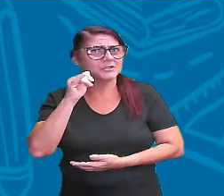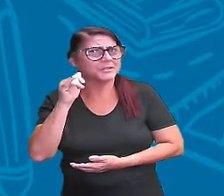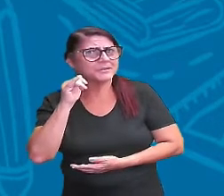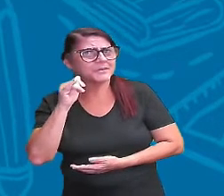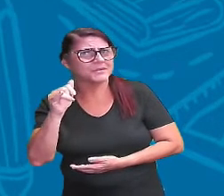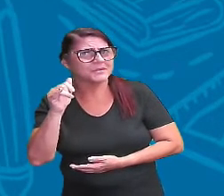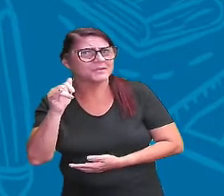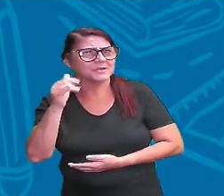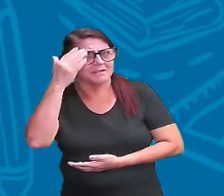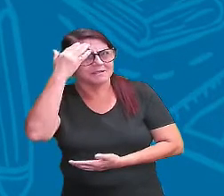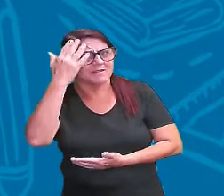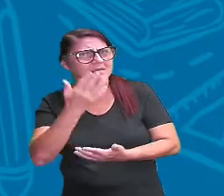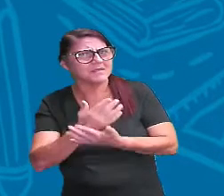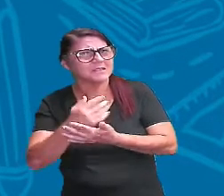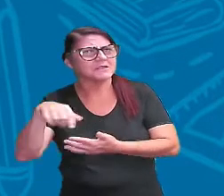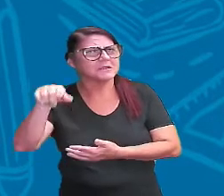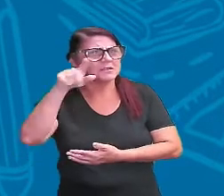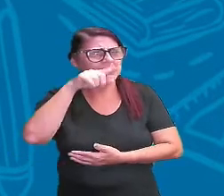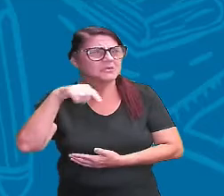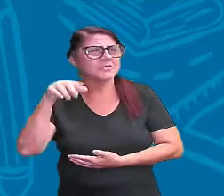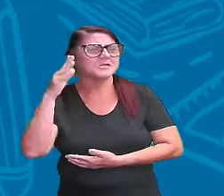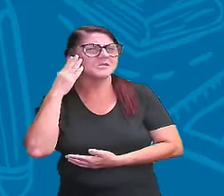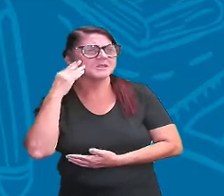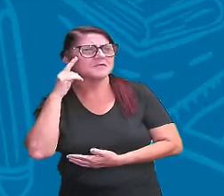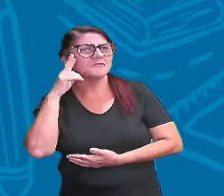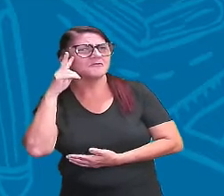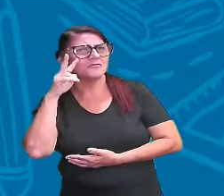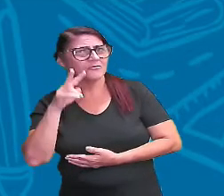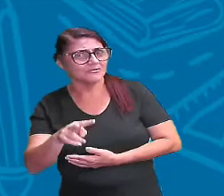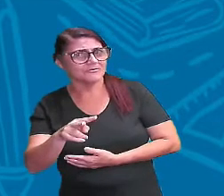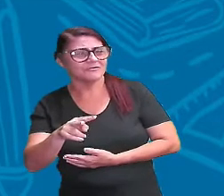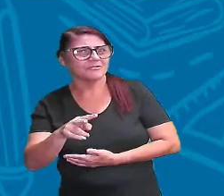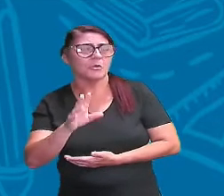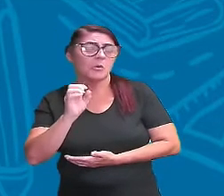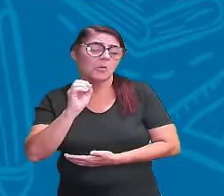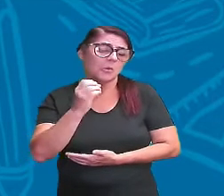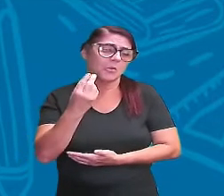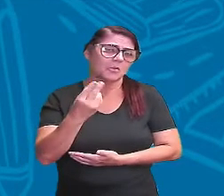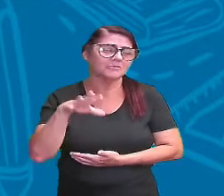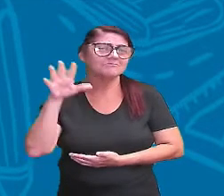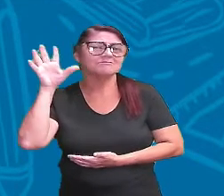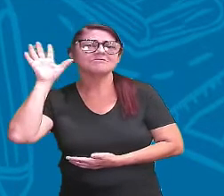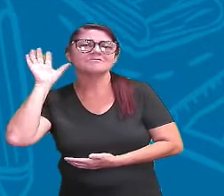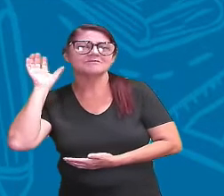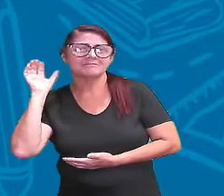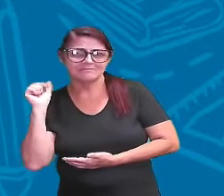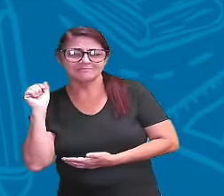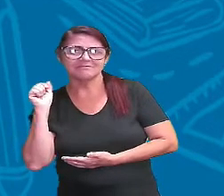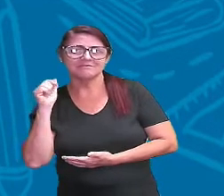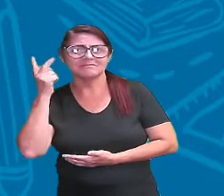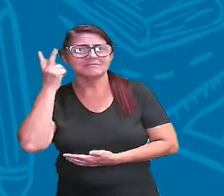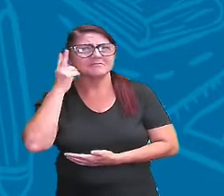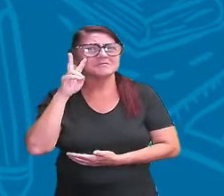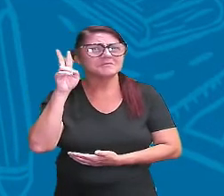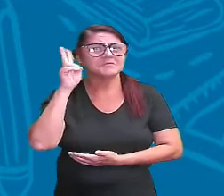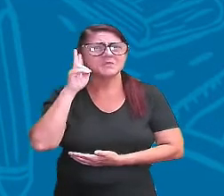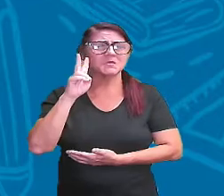contos. Então, acredito que todos vocês já devem ter ouvido as histórias, não é?